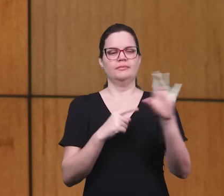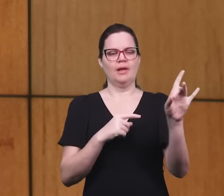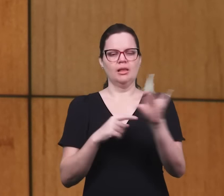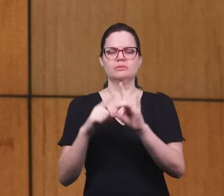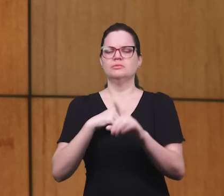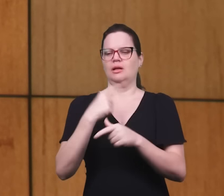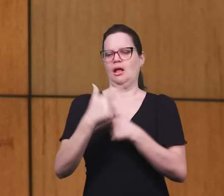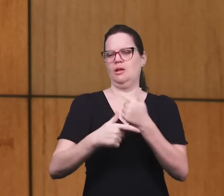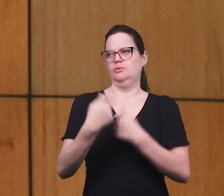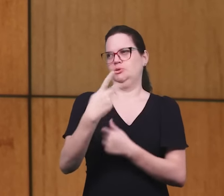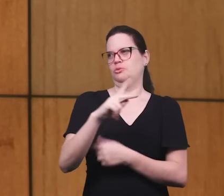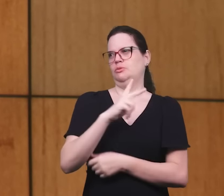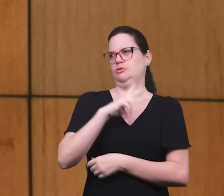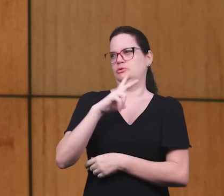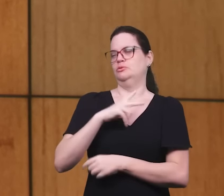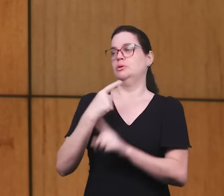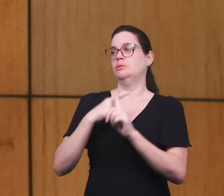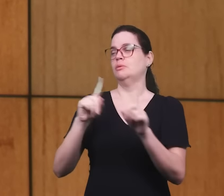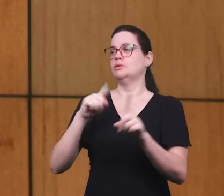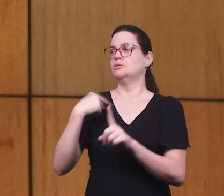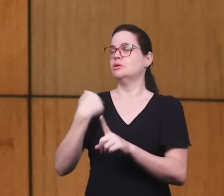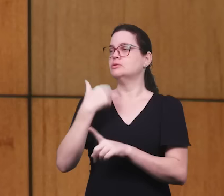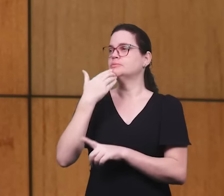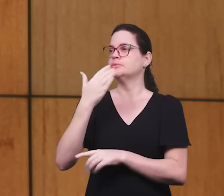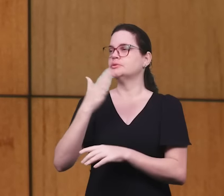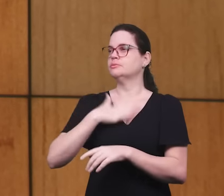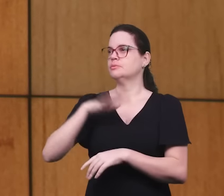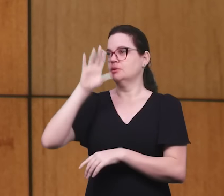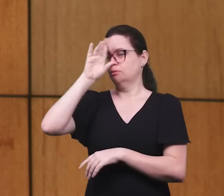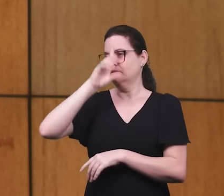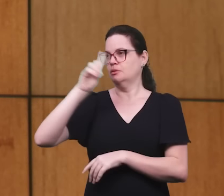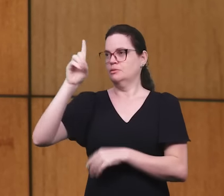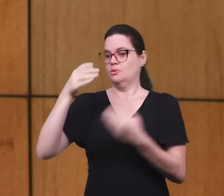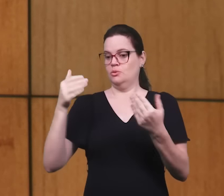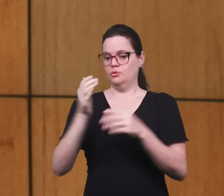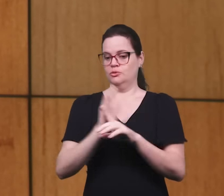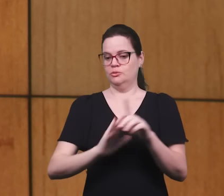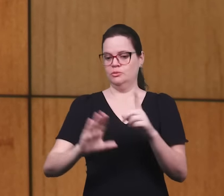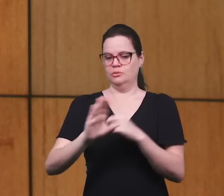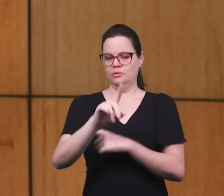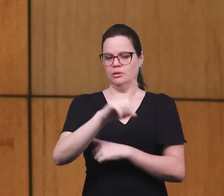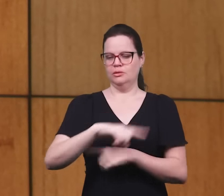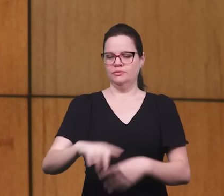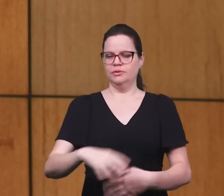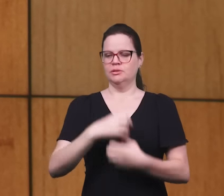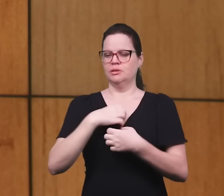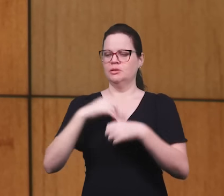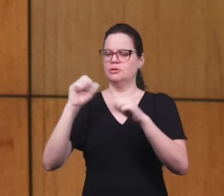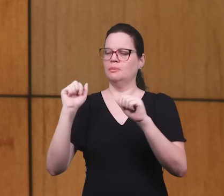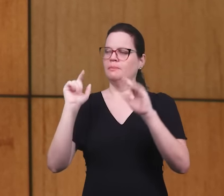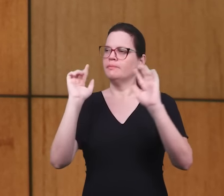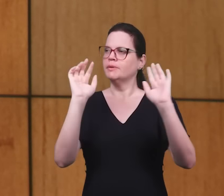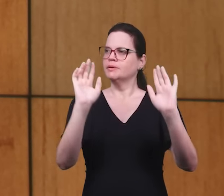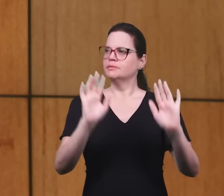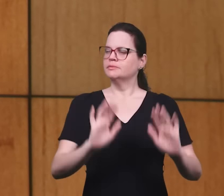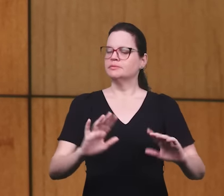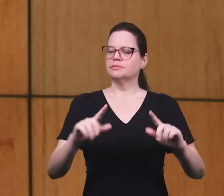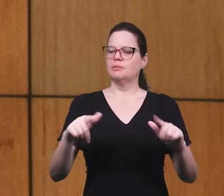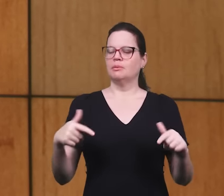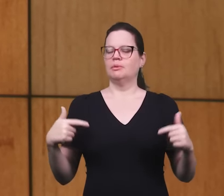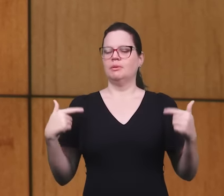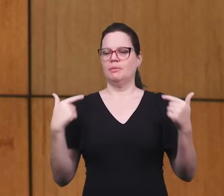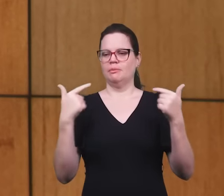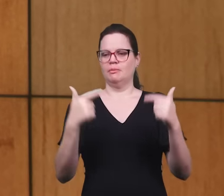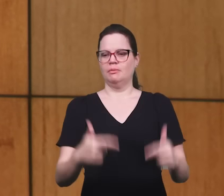enfrentado. Oramos, ó Deus, para que, através deste culto, o Senhor possa operar uma